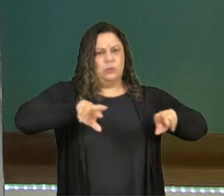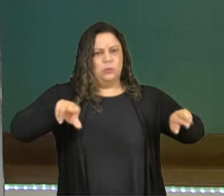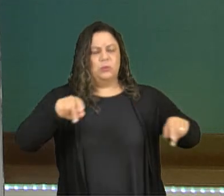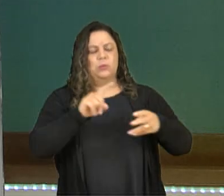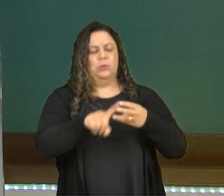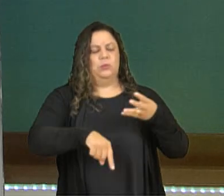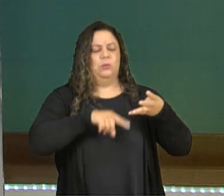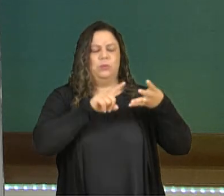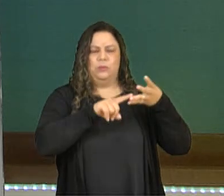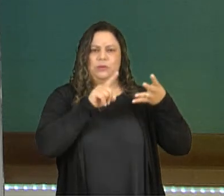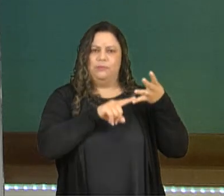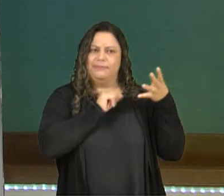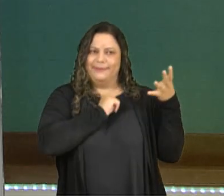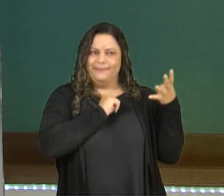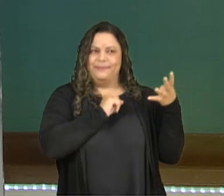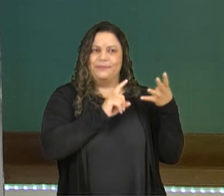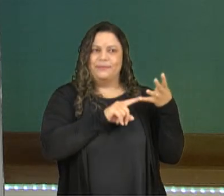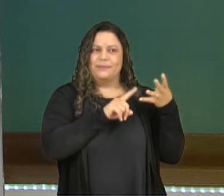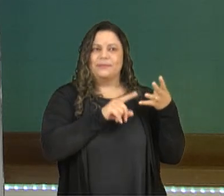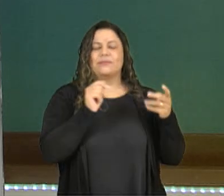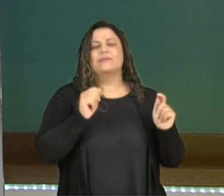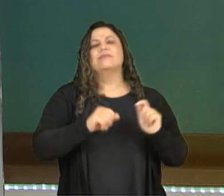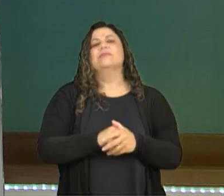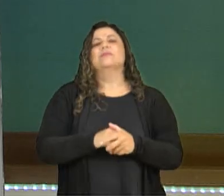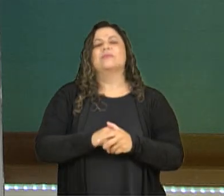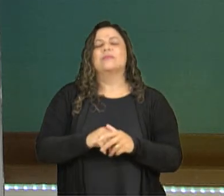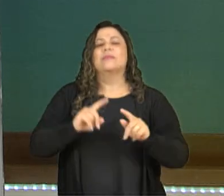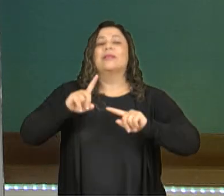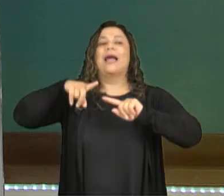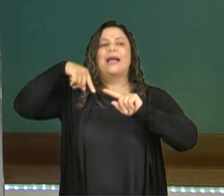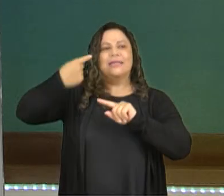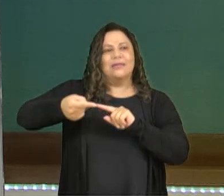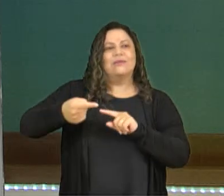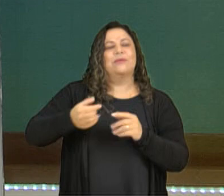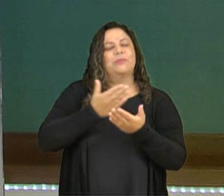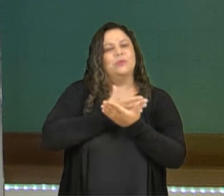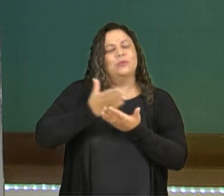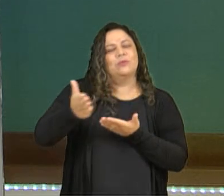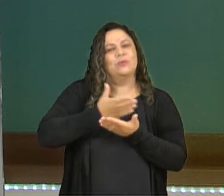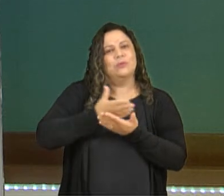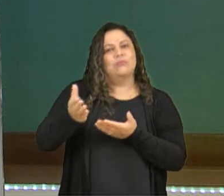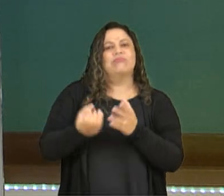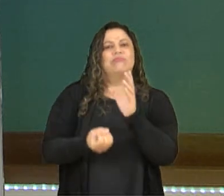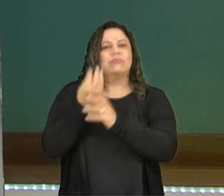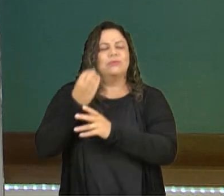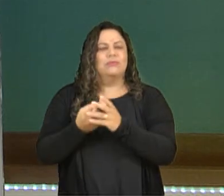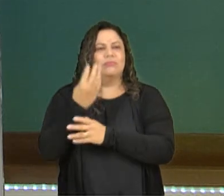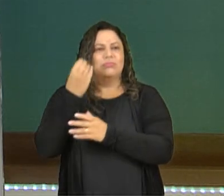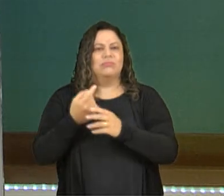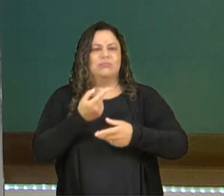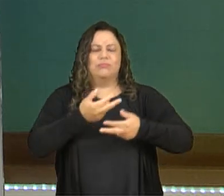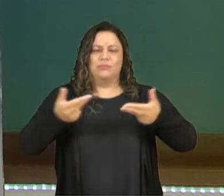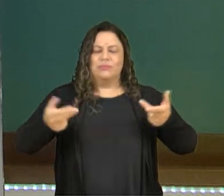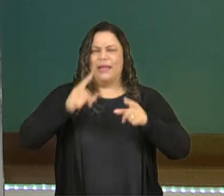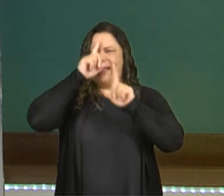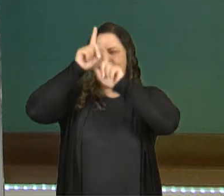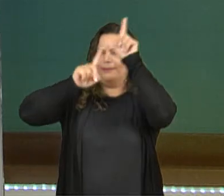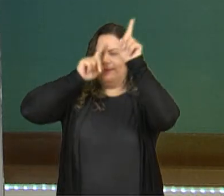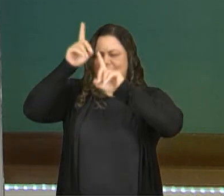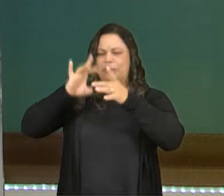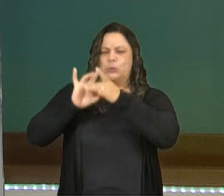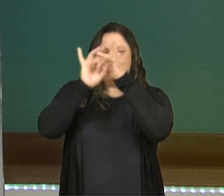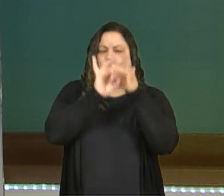em 1991, através do Tratado de Maastricht, começou-se a vincular com a ideia de União